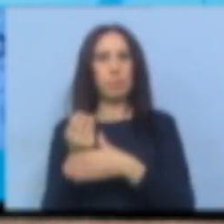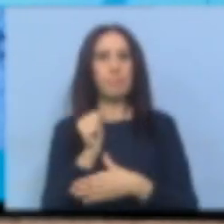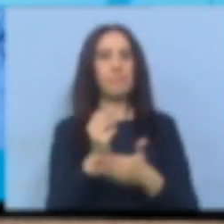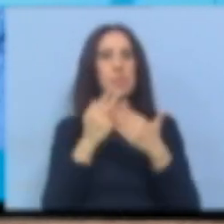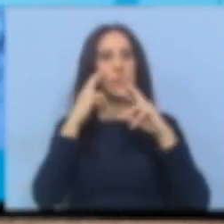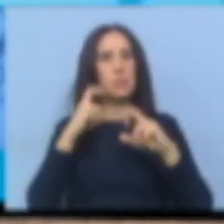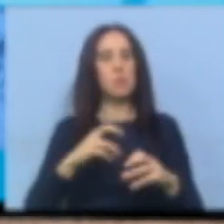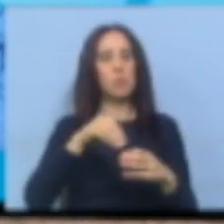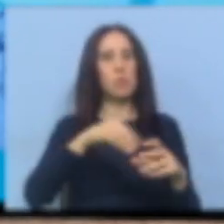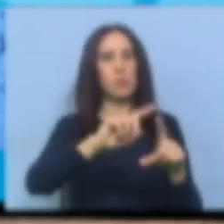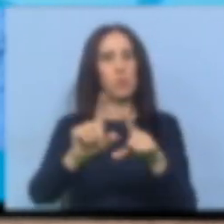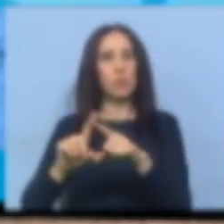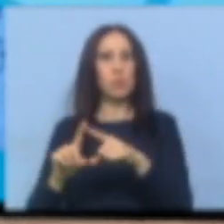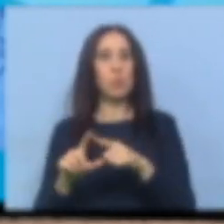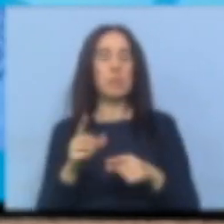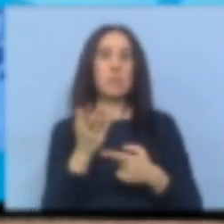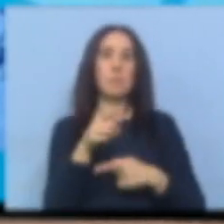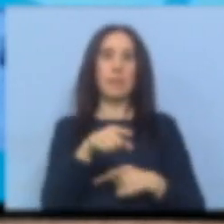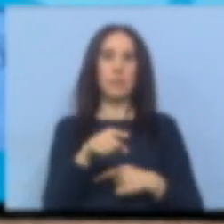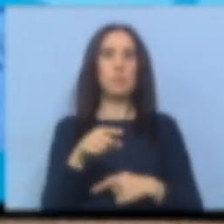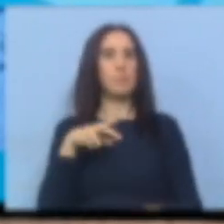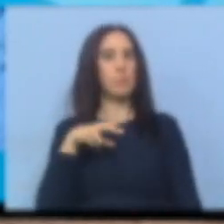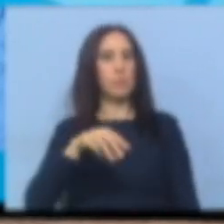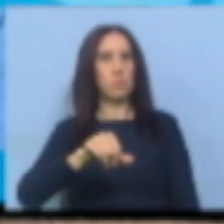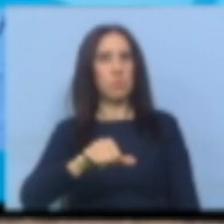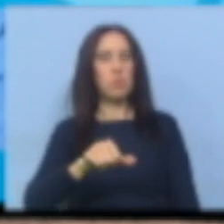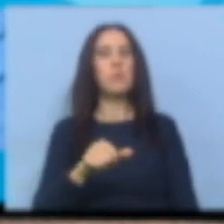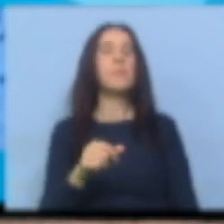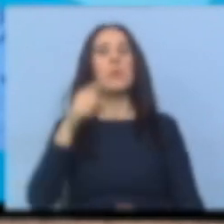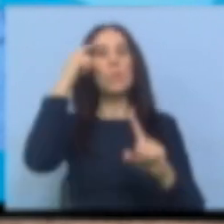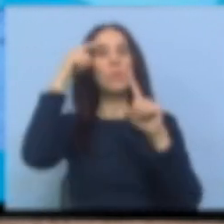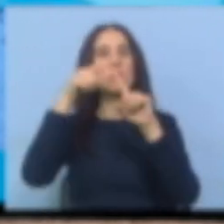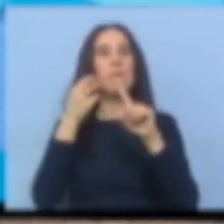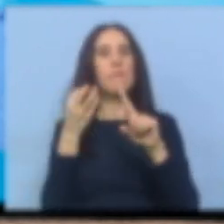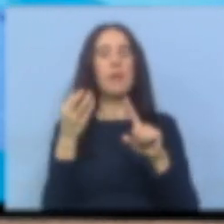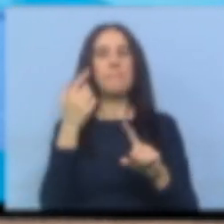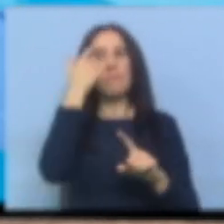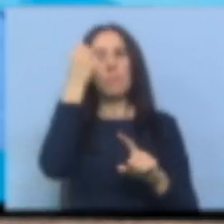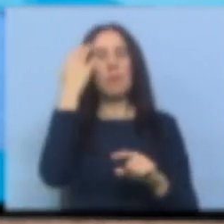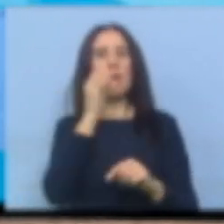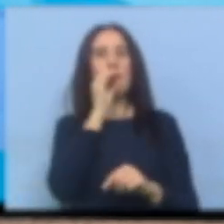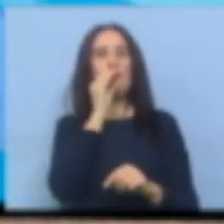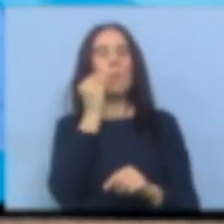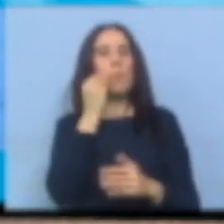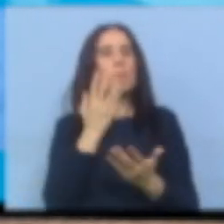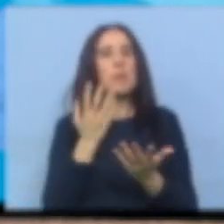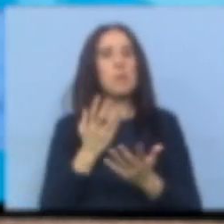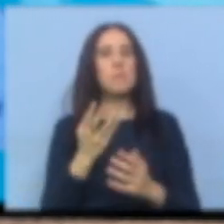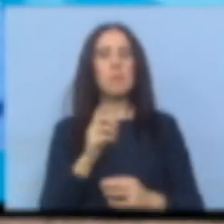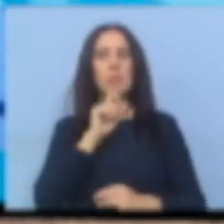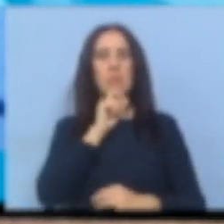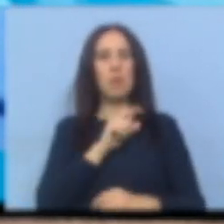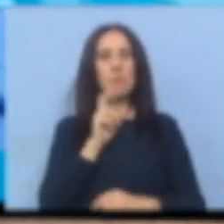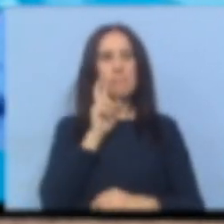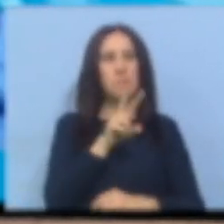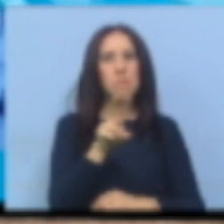investigação em diversos contextos, incluindo esta no contexto português, e o objetivo era, de facto, compreender como é que se pode